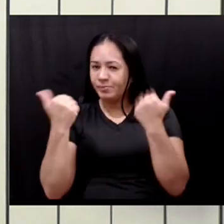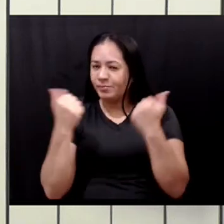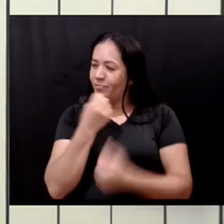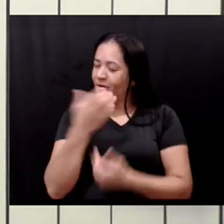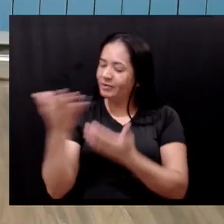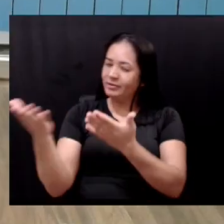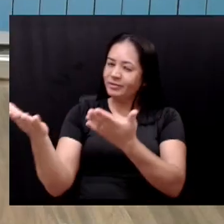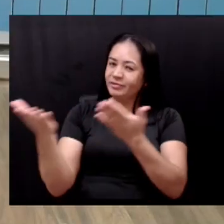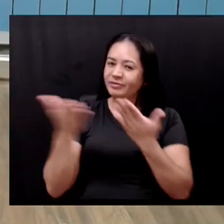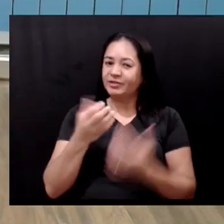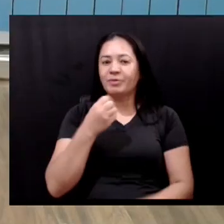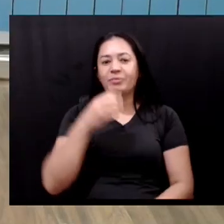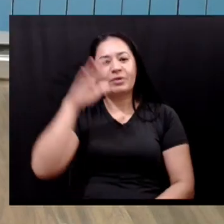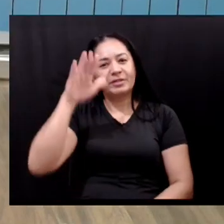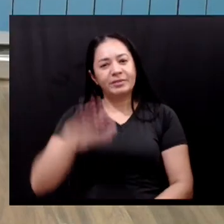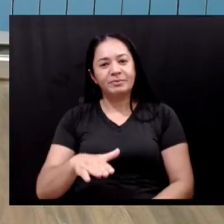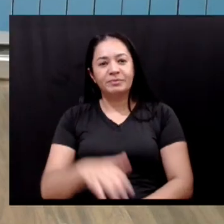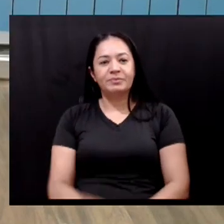Lu!